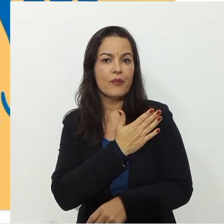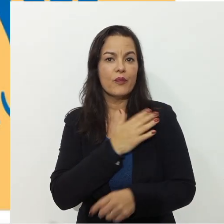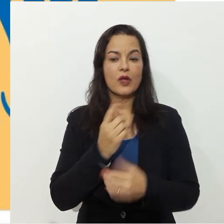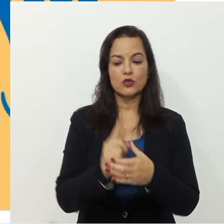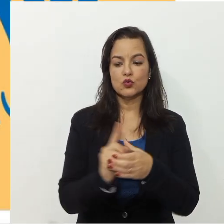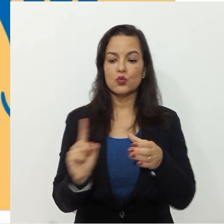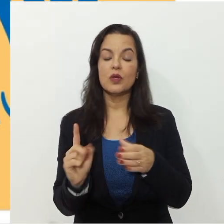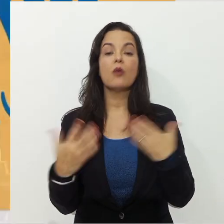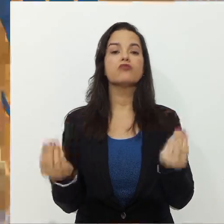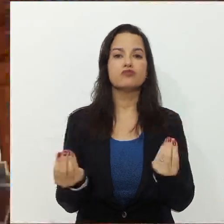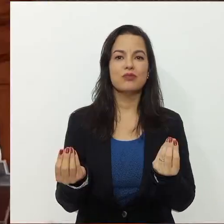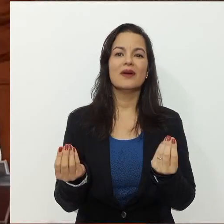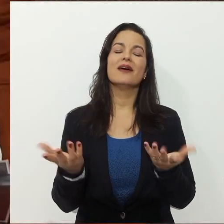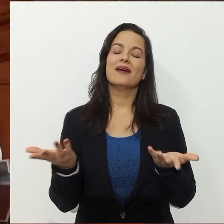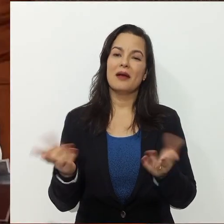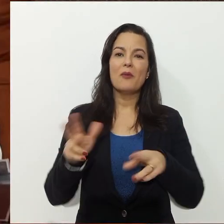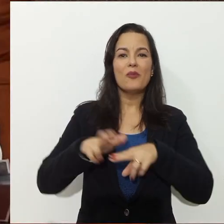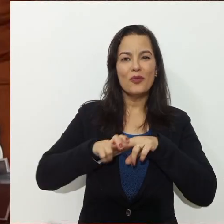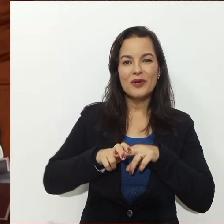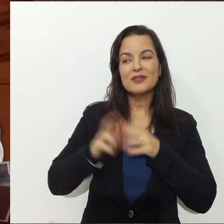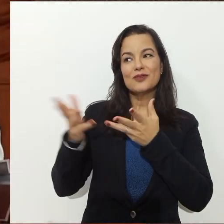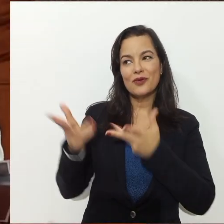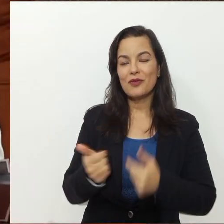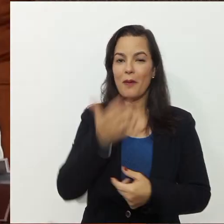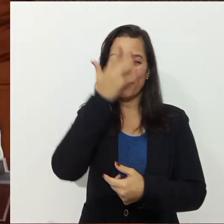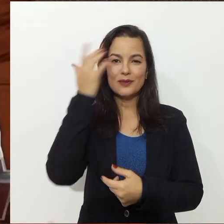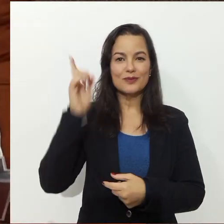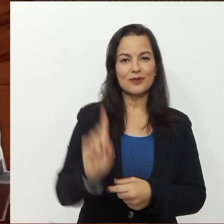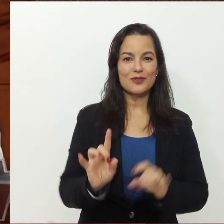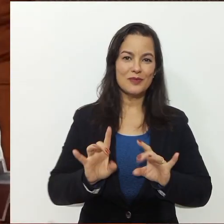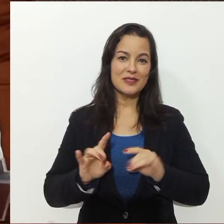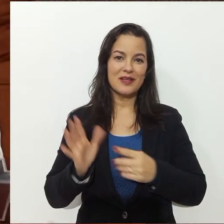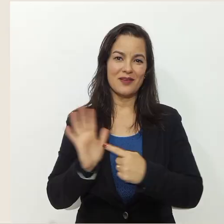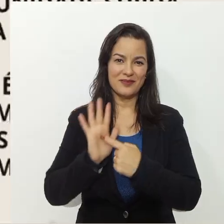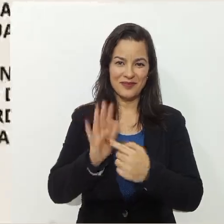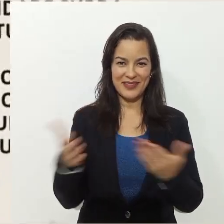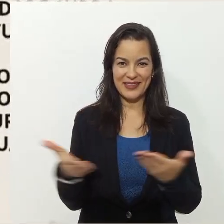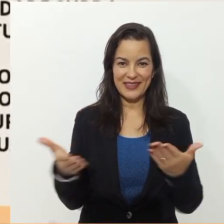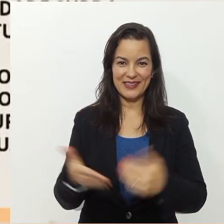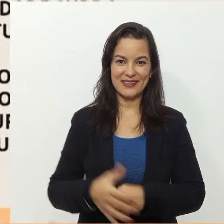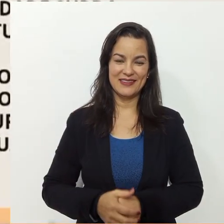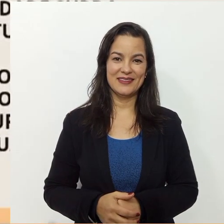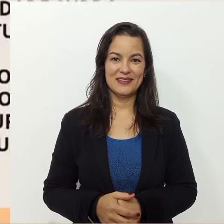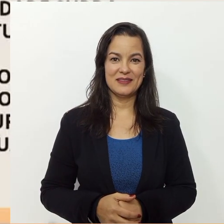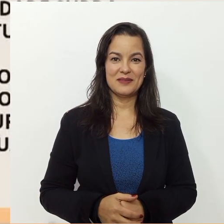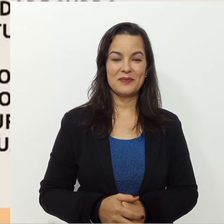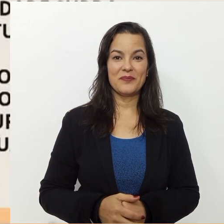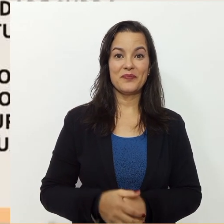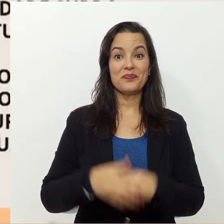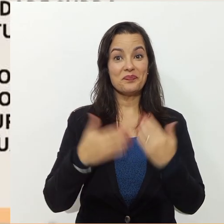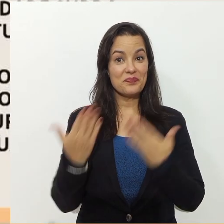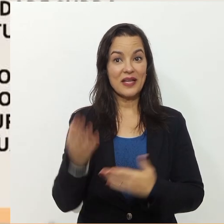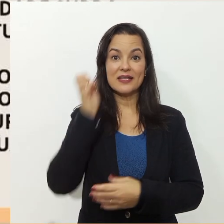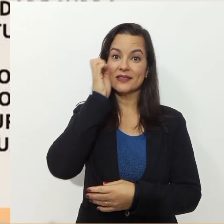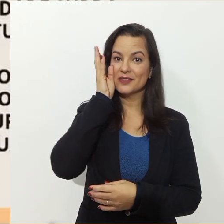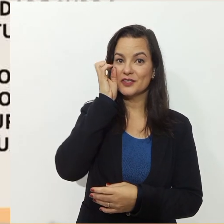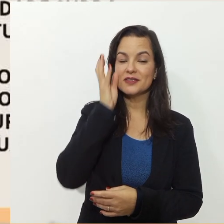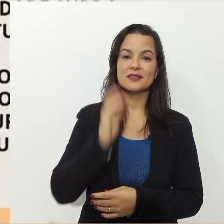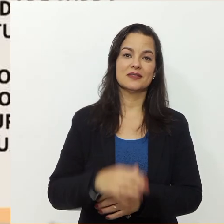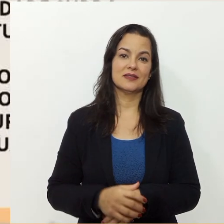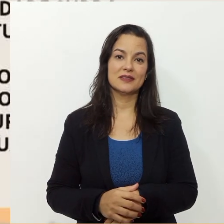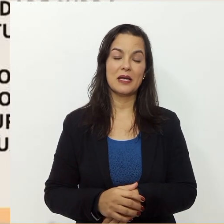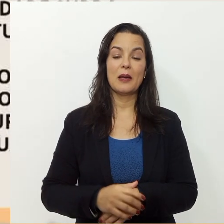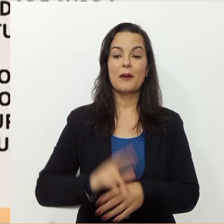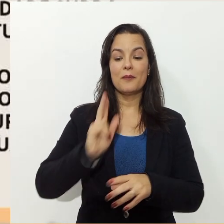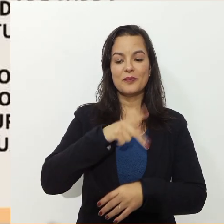presença muito importante aqui nos nossos estúdios, que eu vou te apresentar agora. Letícia Muniz,